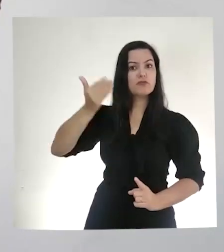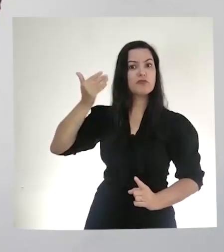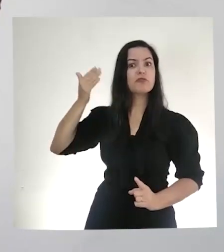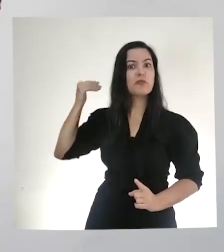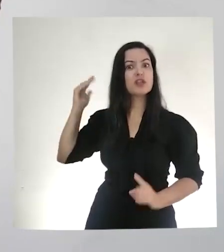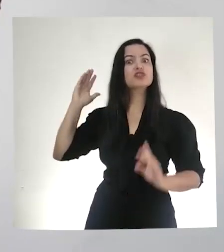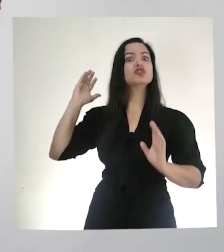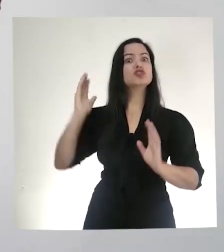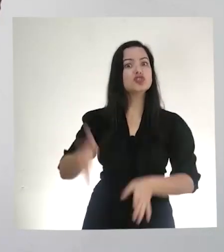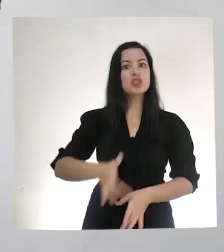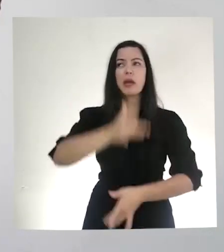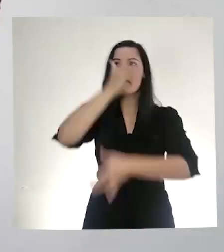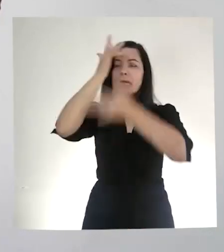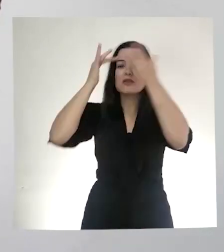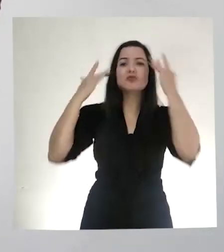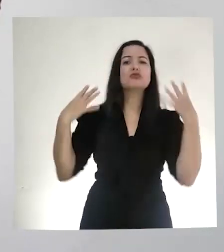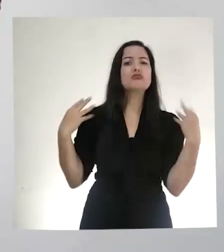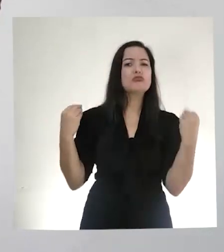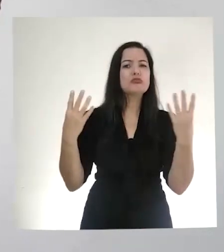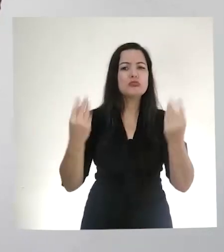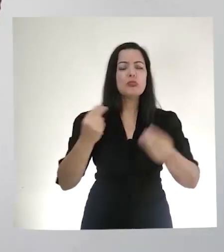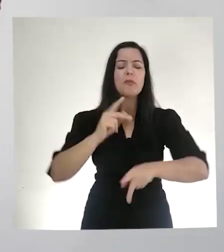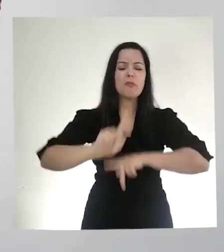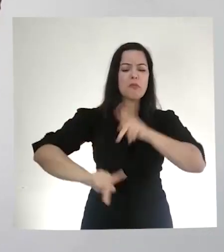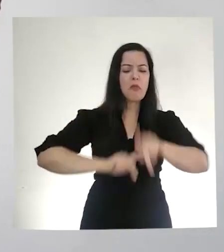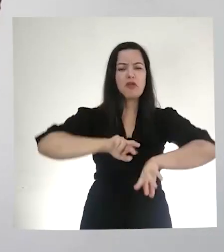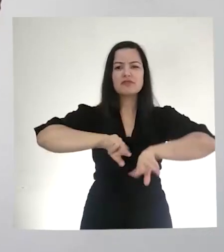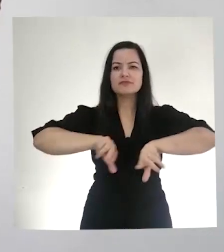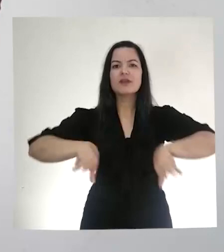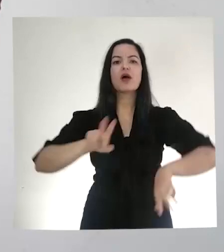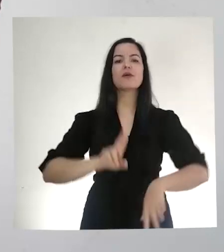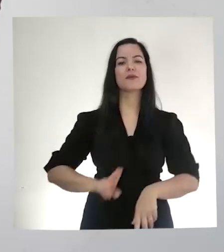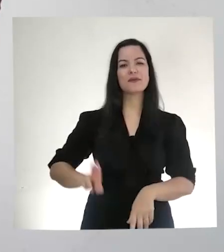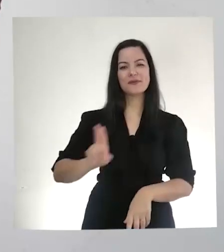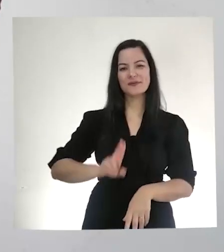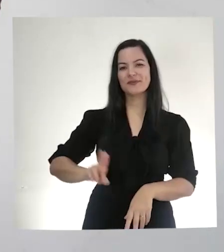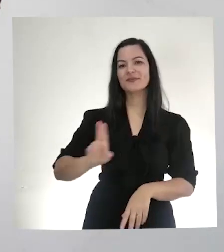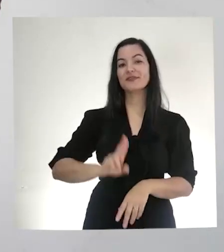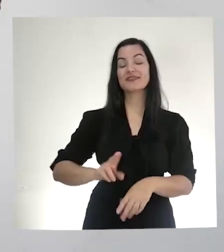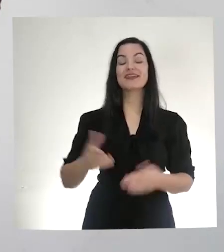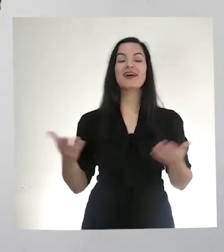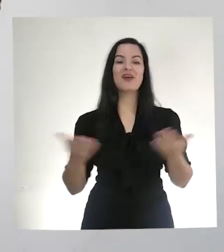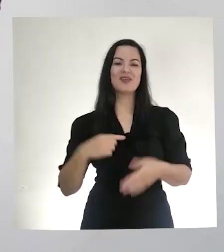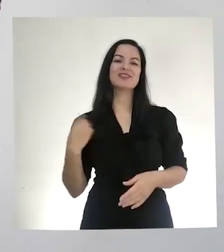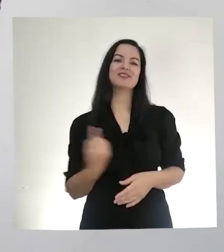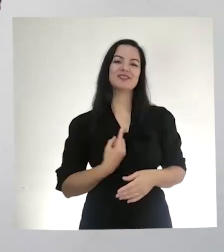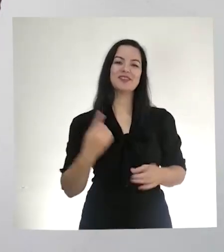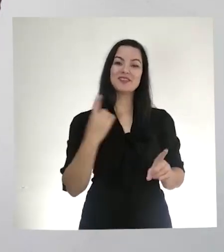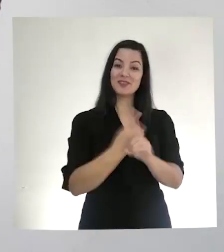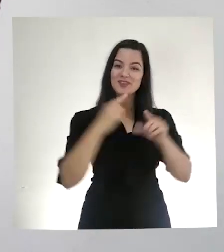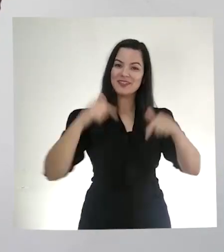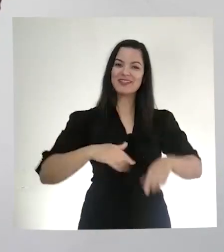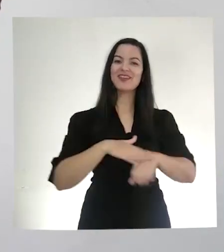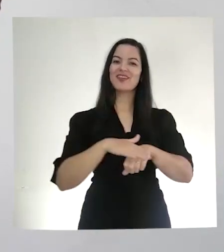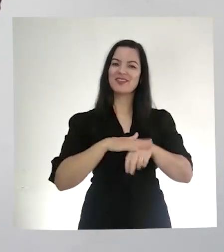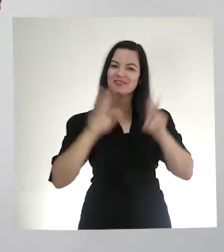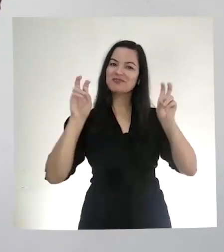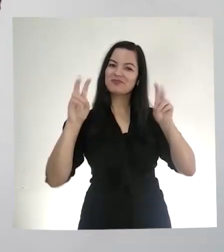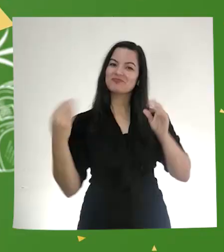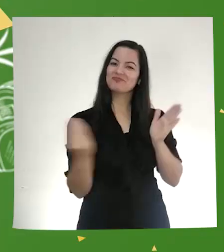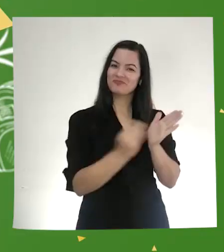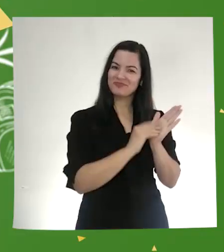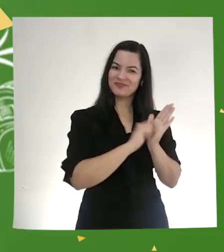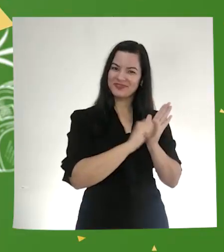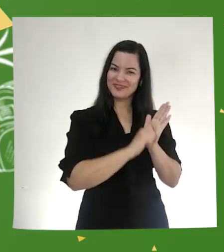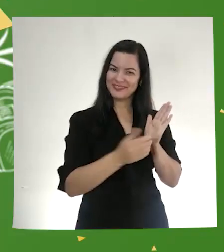por muitas pessoas? É sobre isso que vamos conversar no nosso encontro de hoje, então anotem